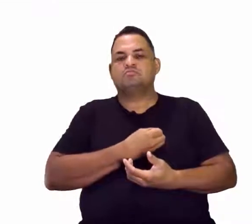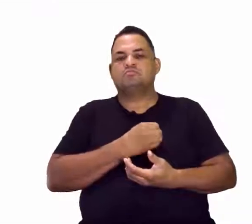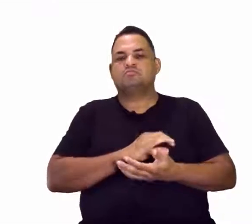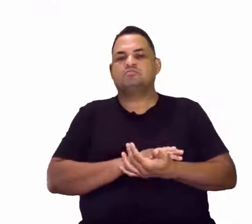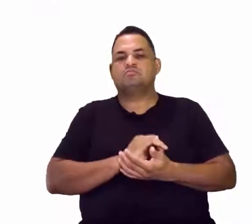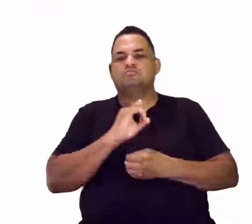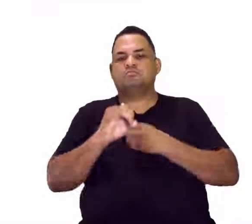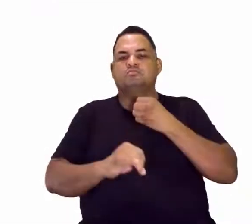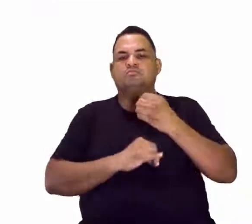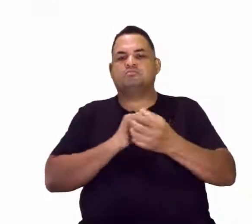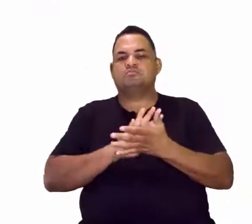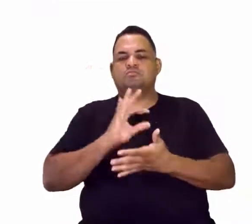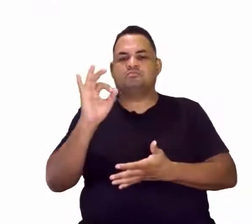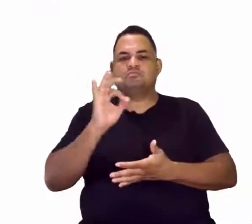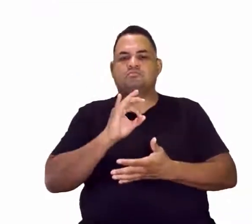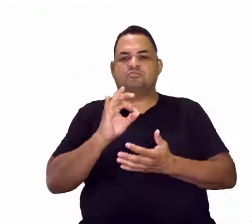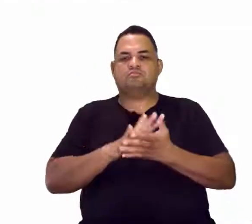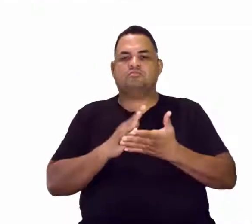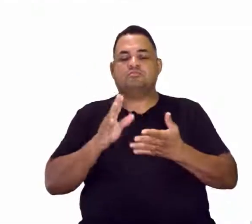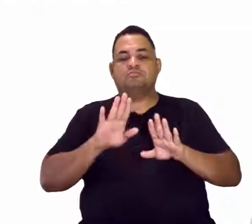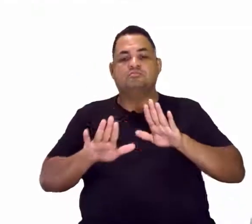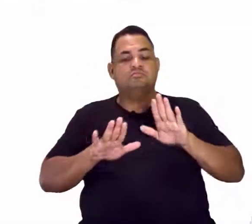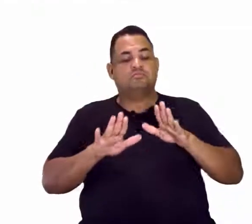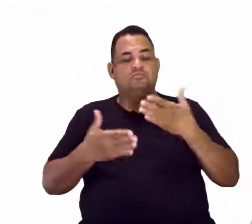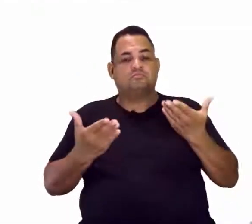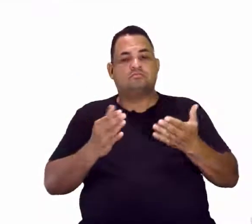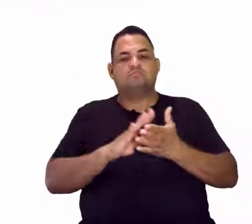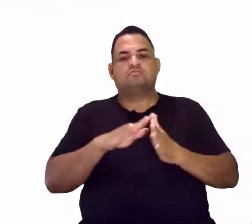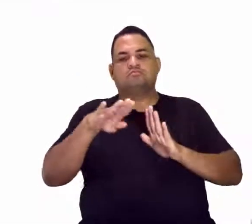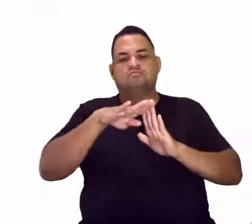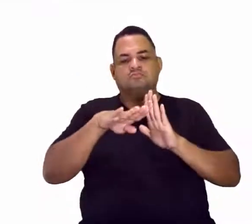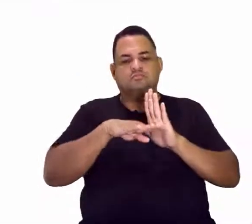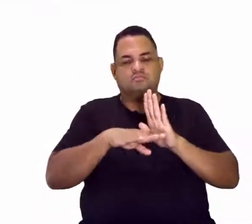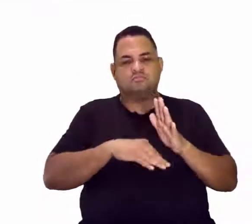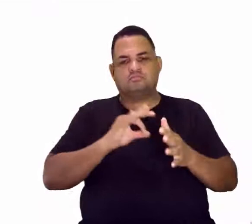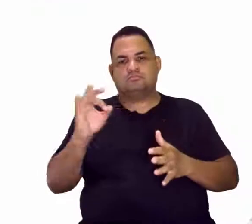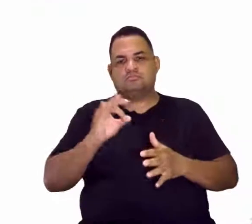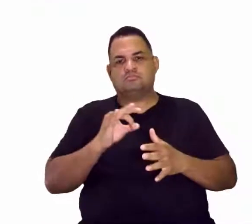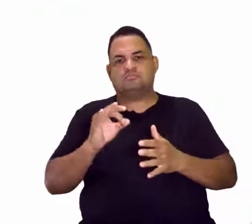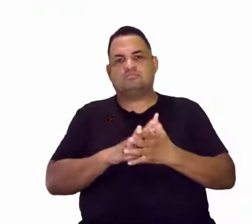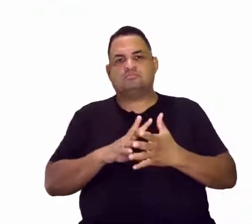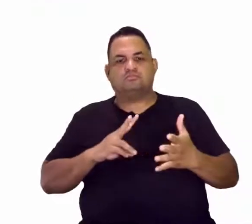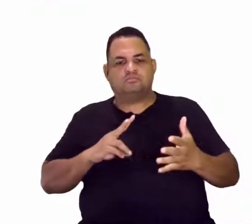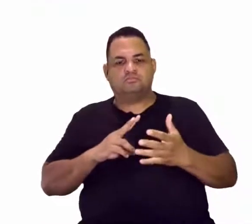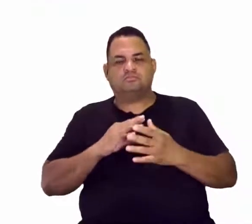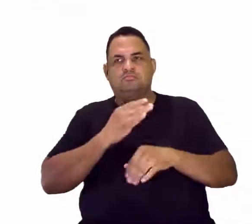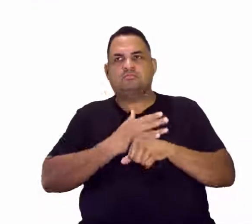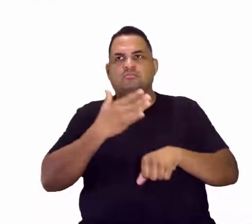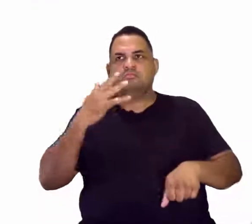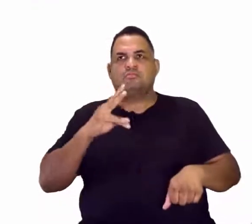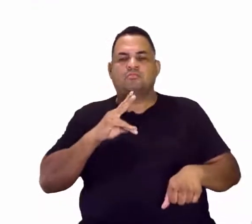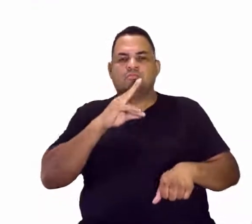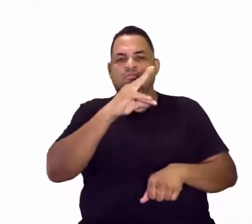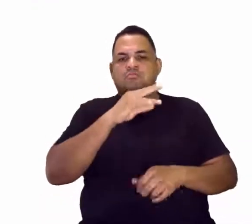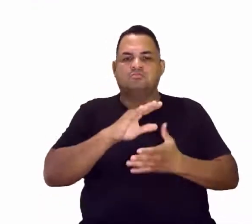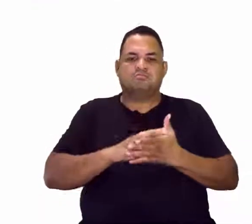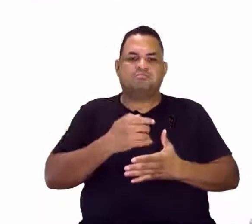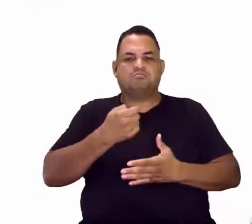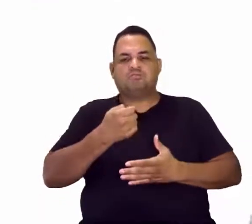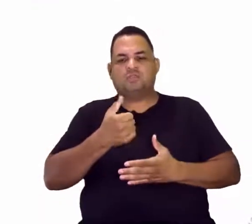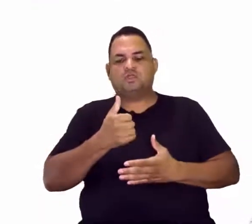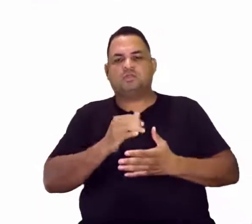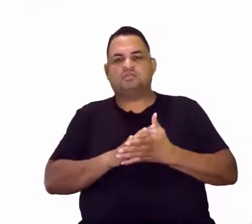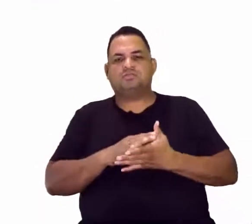porcentagem. E aí, de acordo com a porcentagem, a gente classifica em ácido forte, semiforte, que nós chamamos também